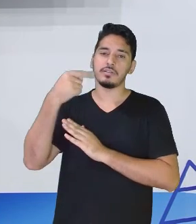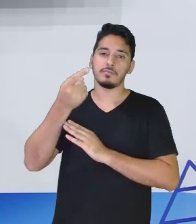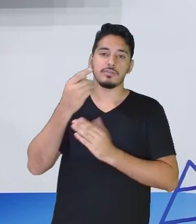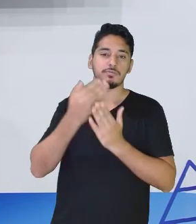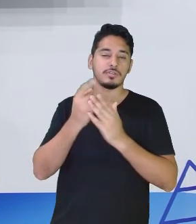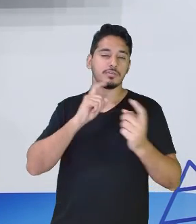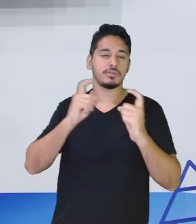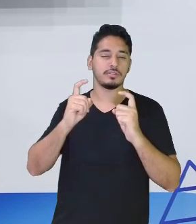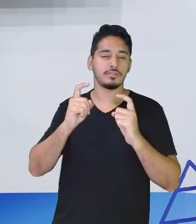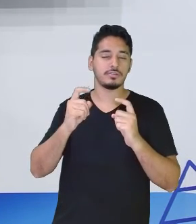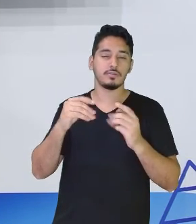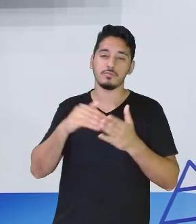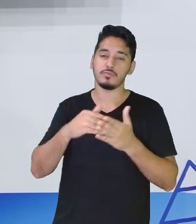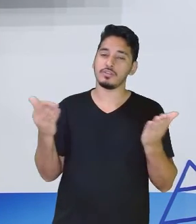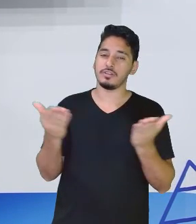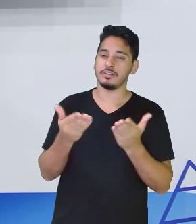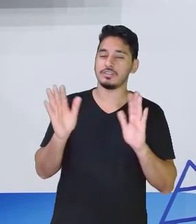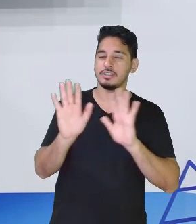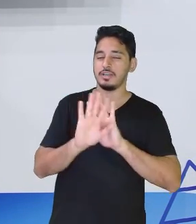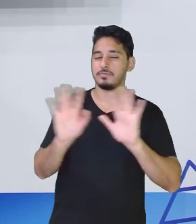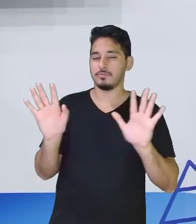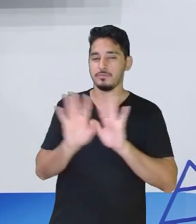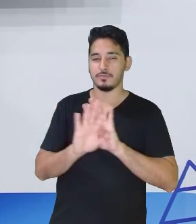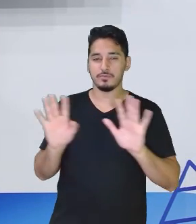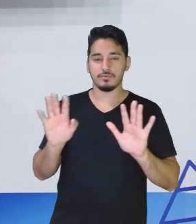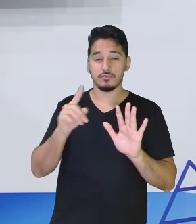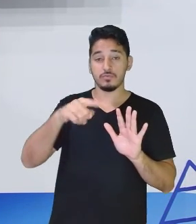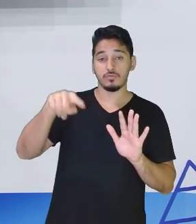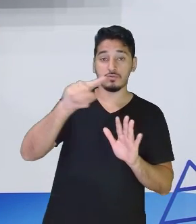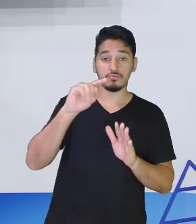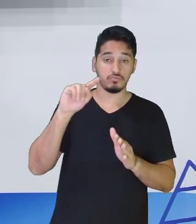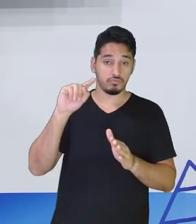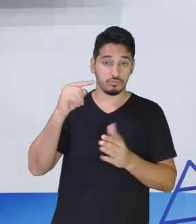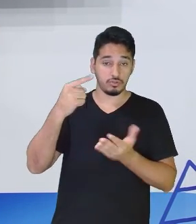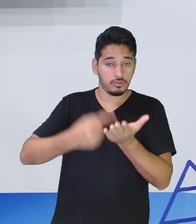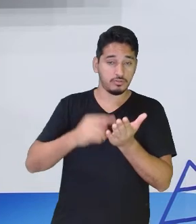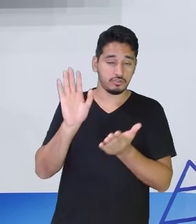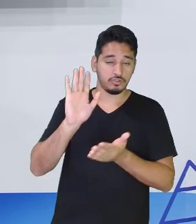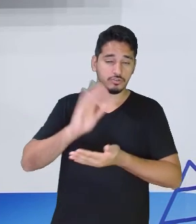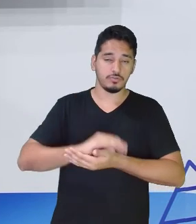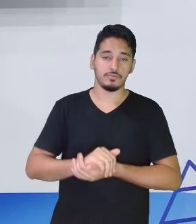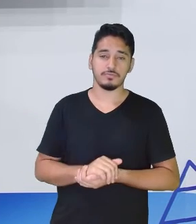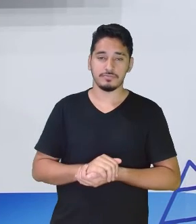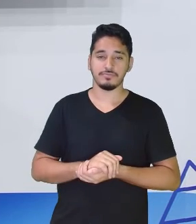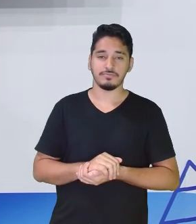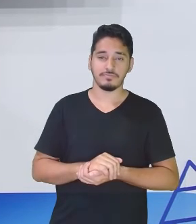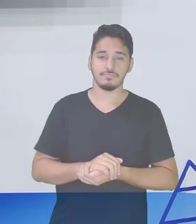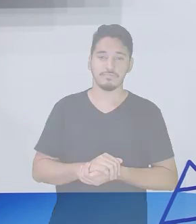próxima aula. Por hoje é só, pessoal. Encontro vocês na próxima aula. Tchau, tchau.